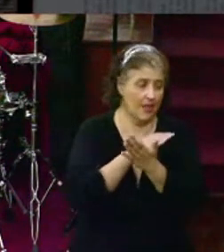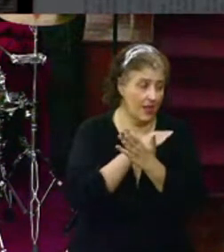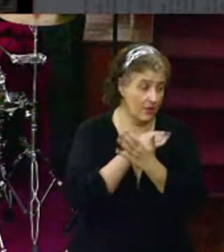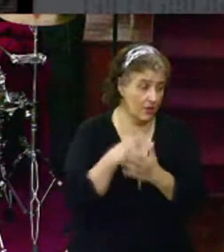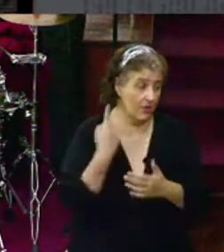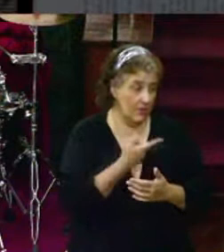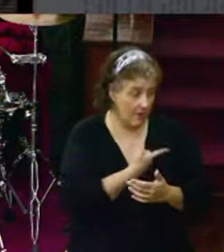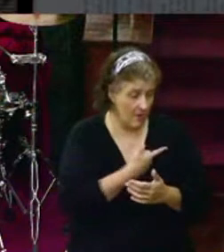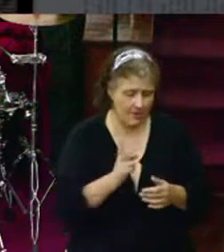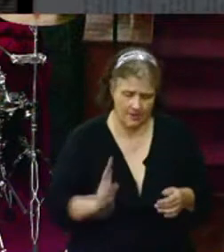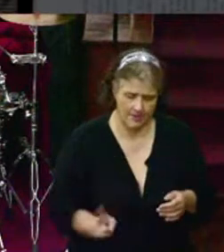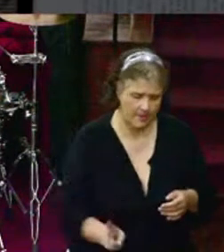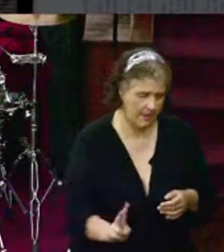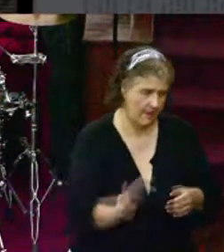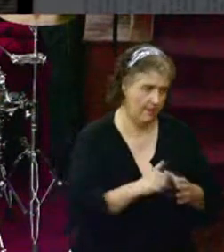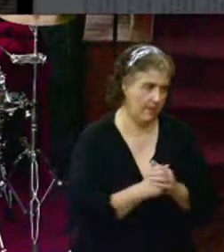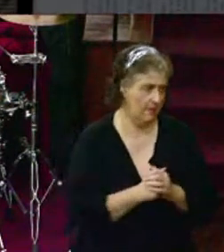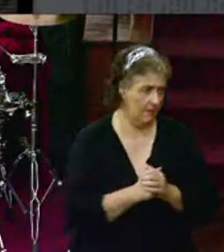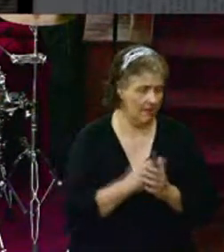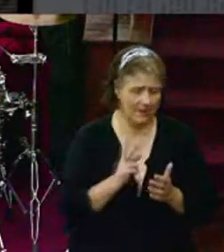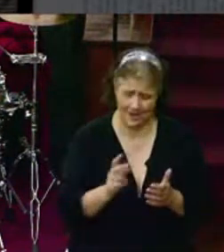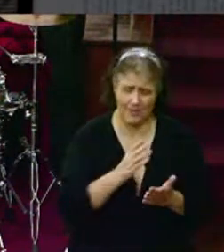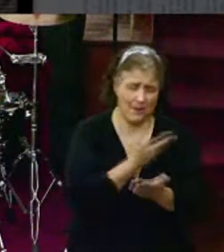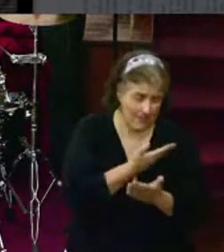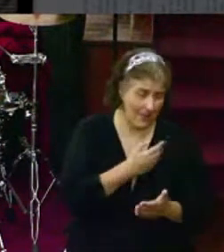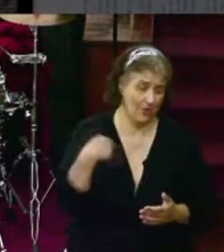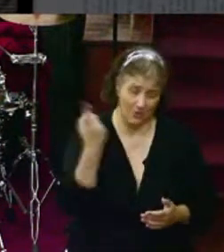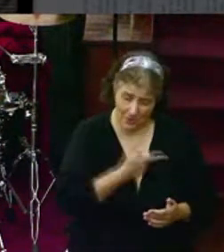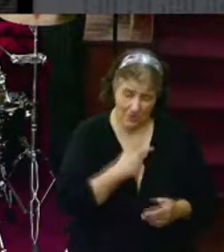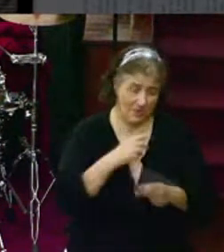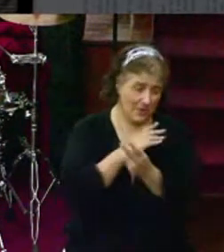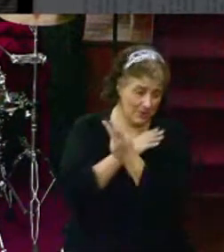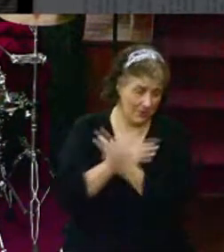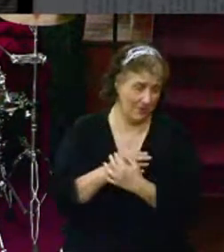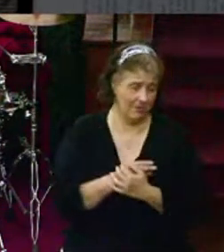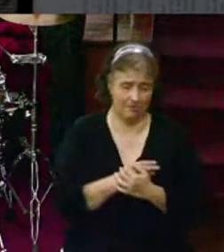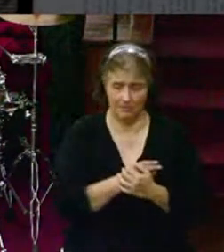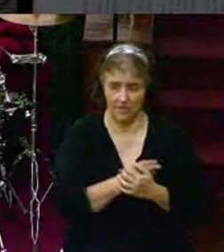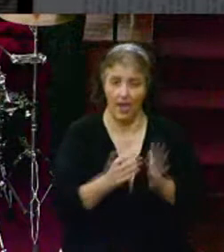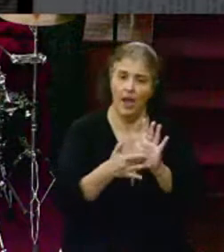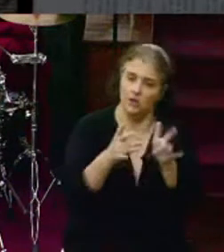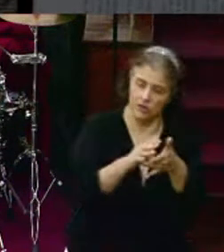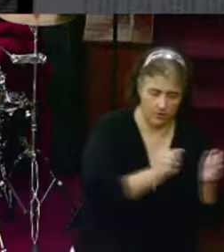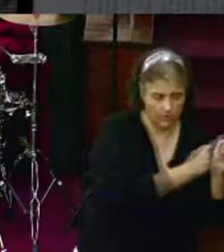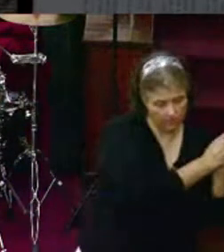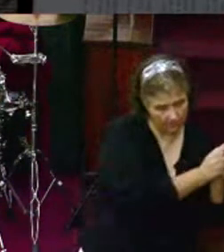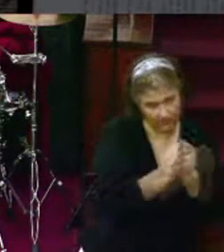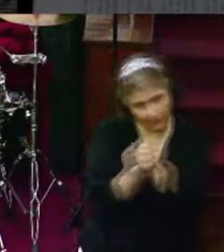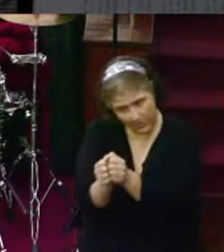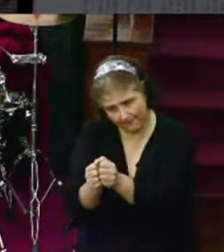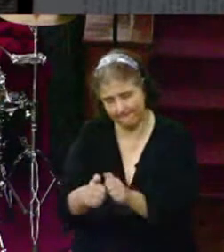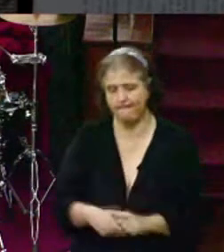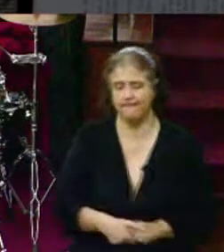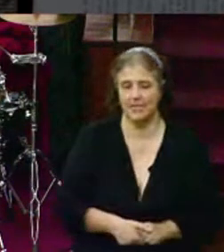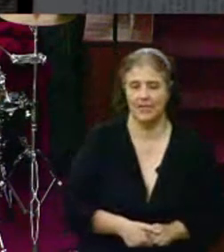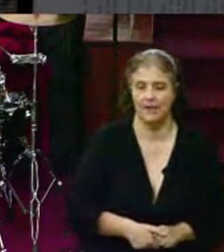sinagoga. Então Jesus foi com eles. E já perto da casa, o centurião enviou-lhe amigos